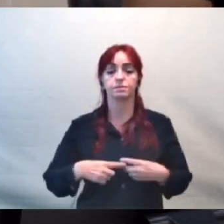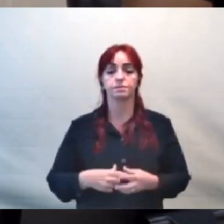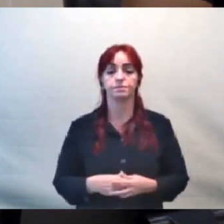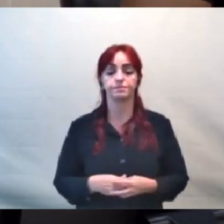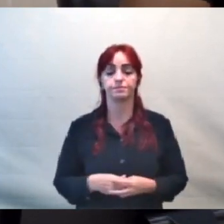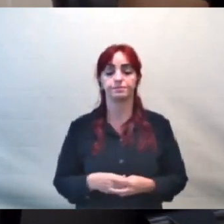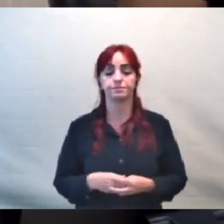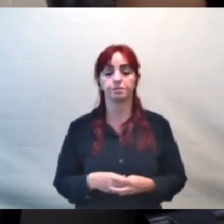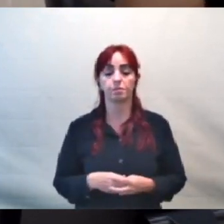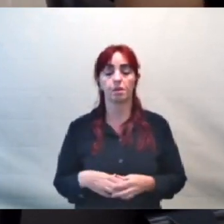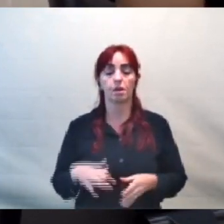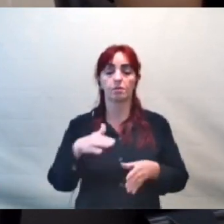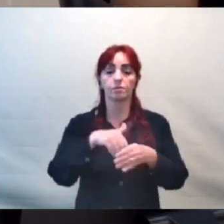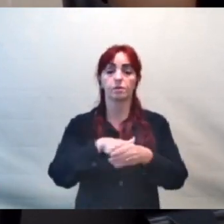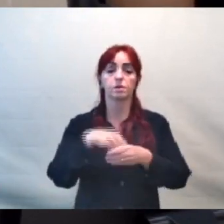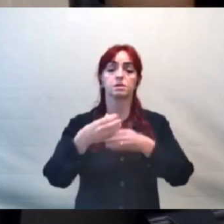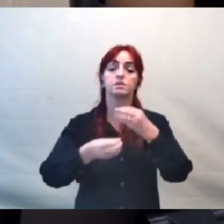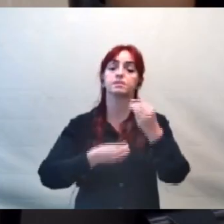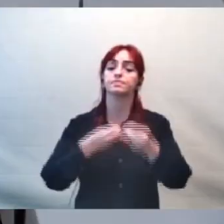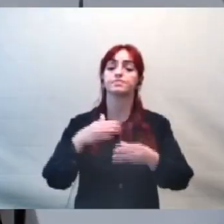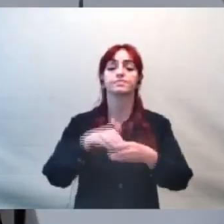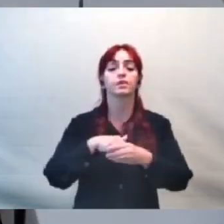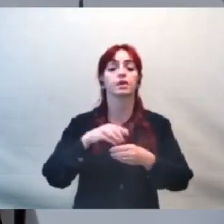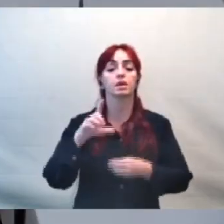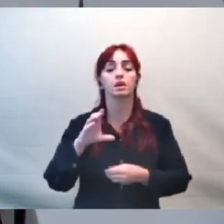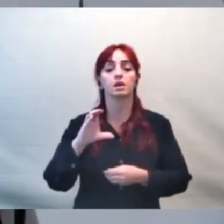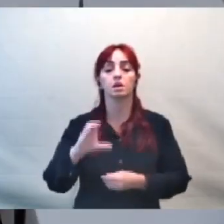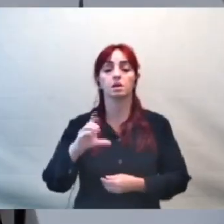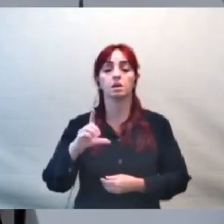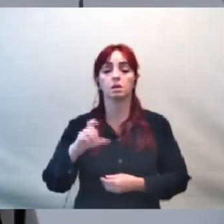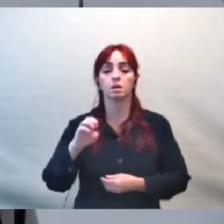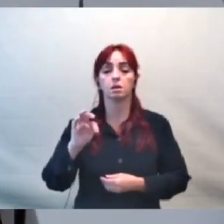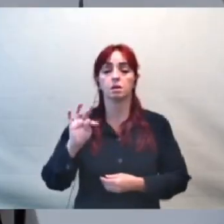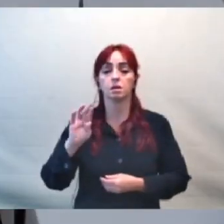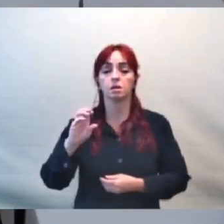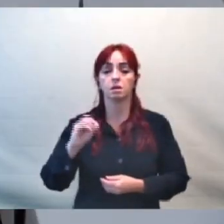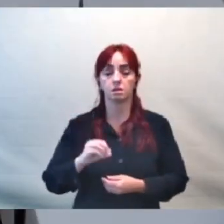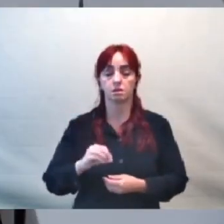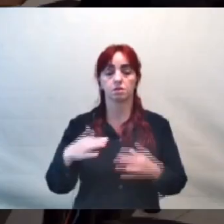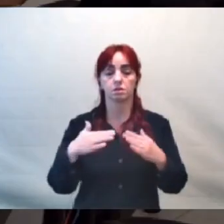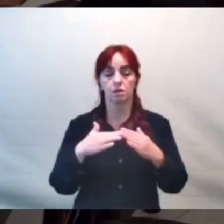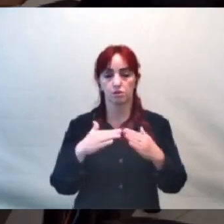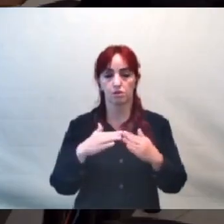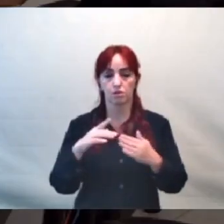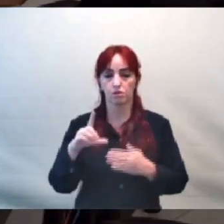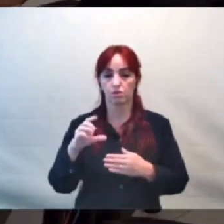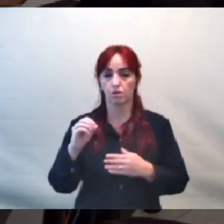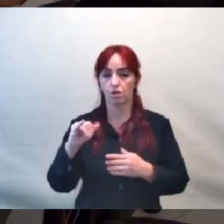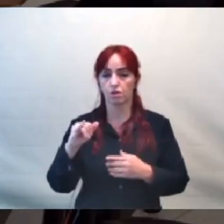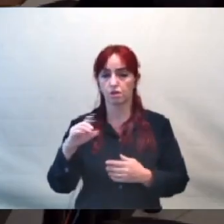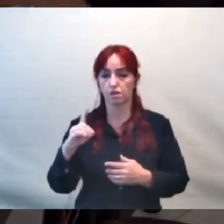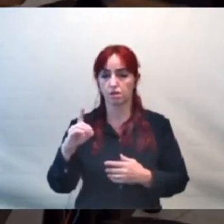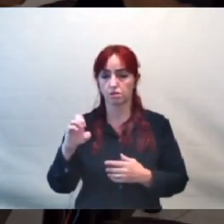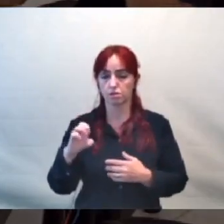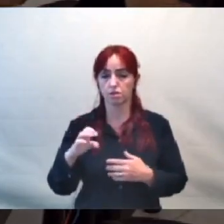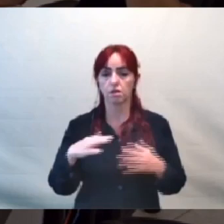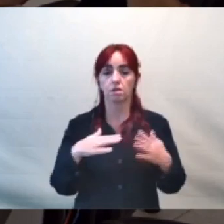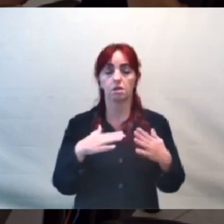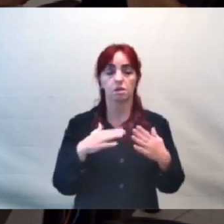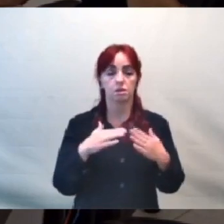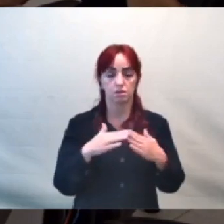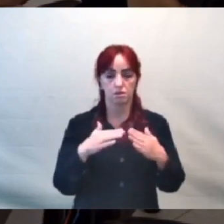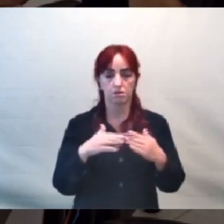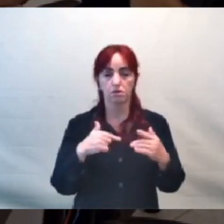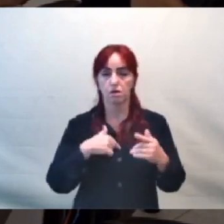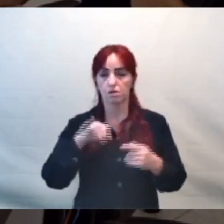Em votação. Como vota o vereador Cleito Xavier? De acordo. Como vota a vereadora Loide Gonçalves? De acordo. Eu também voto